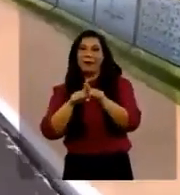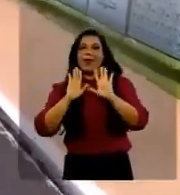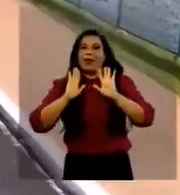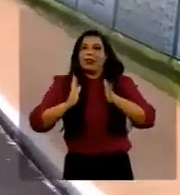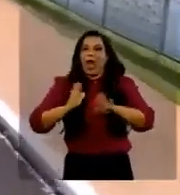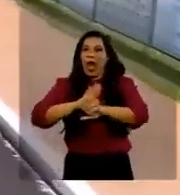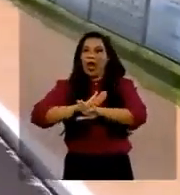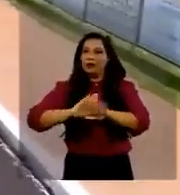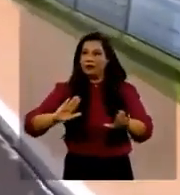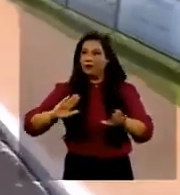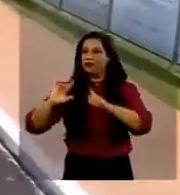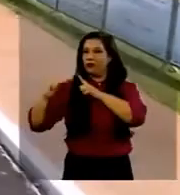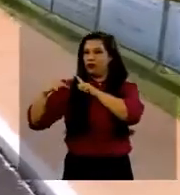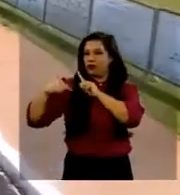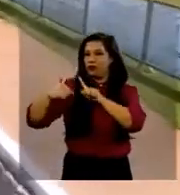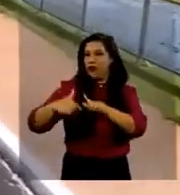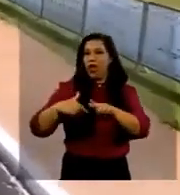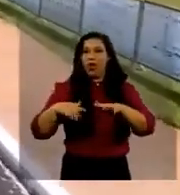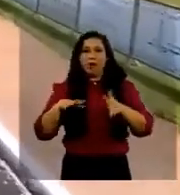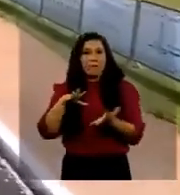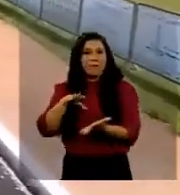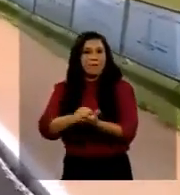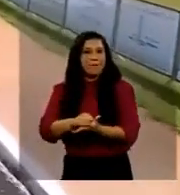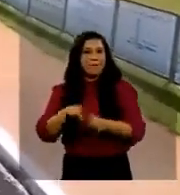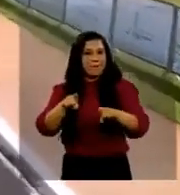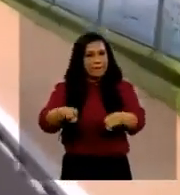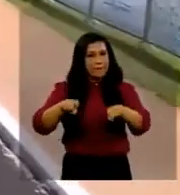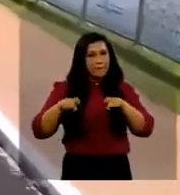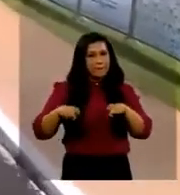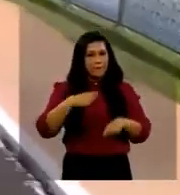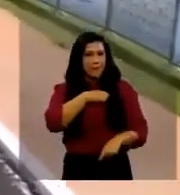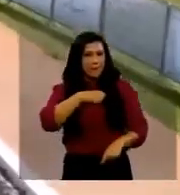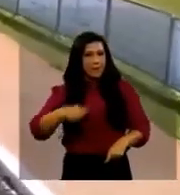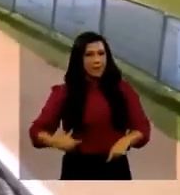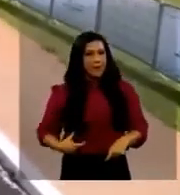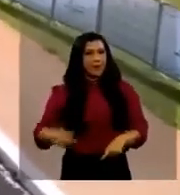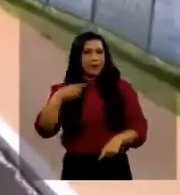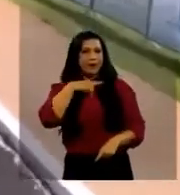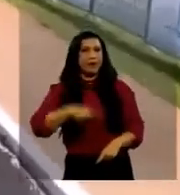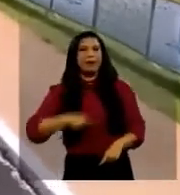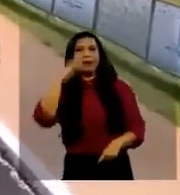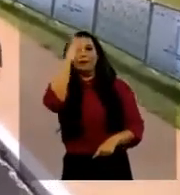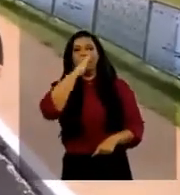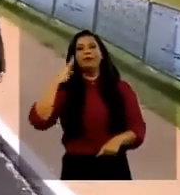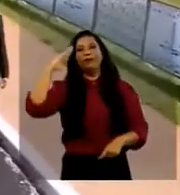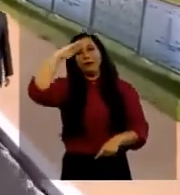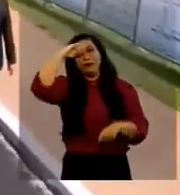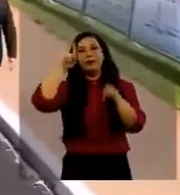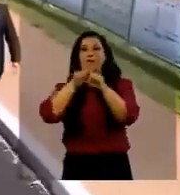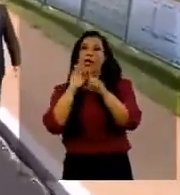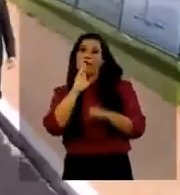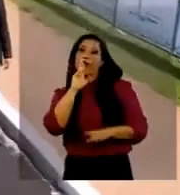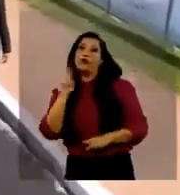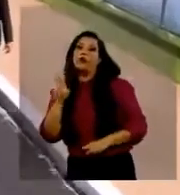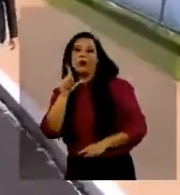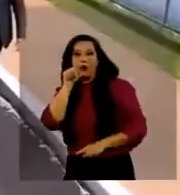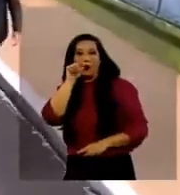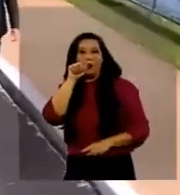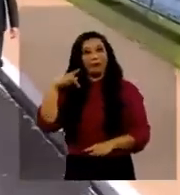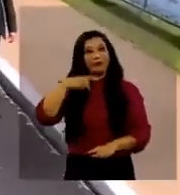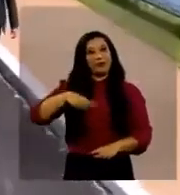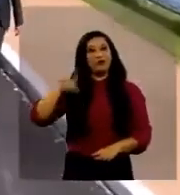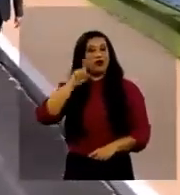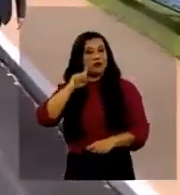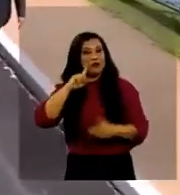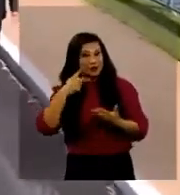de posse na presidência da República, e o presidente Jair Bolsonaro respondeu ao tweet do presidente dos Estados Unidos,